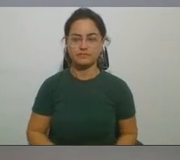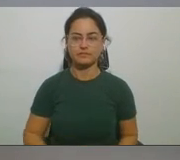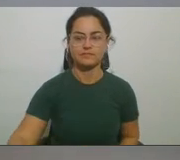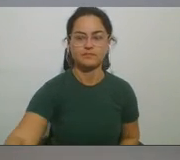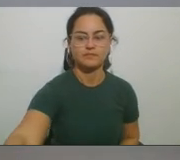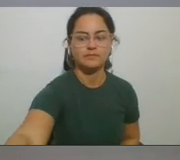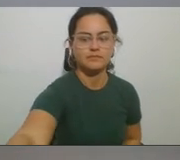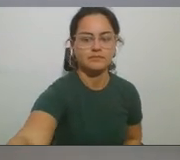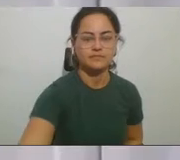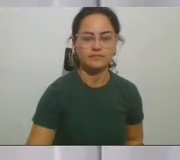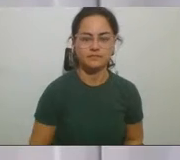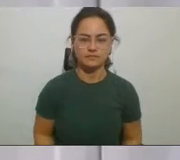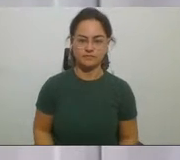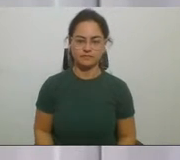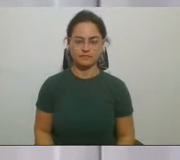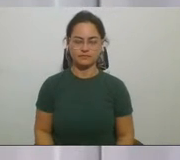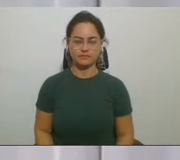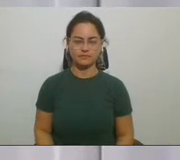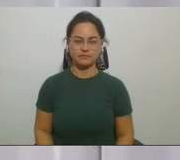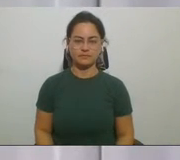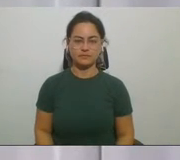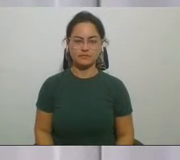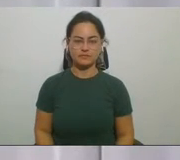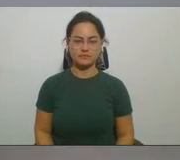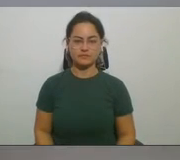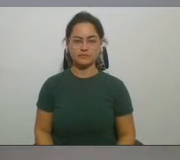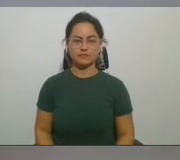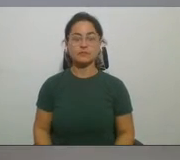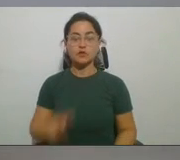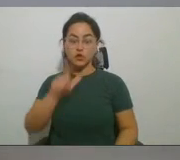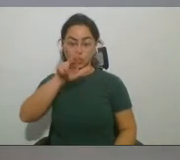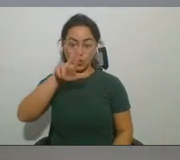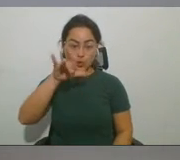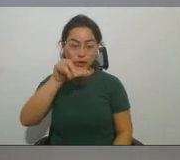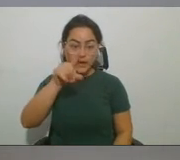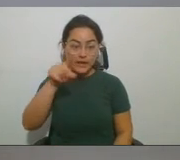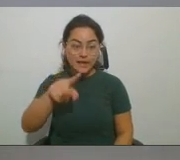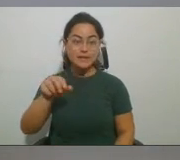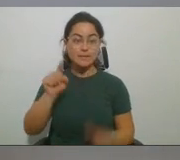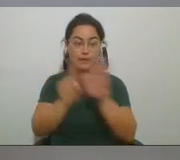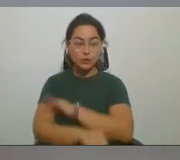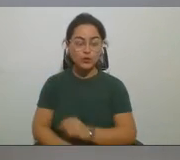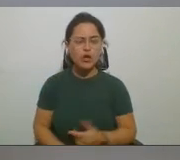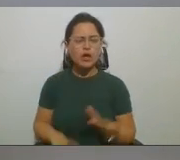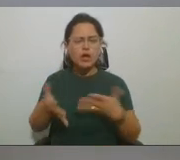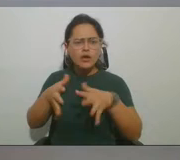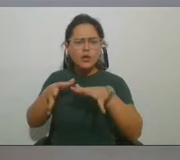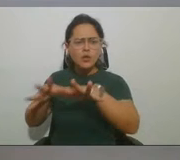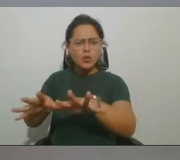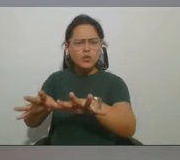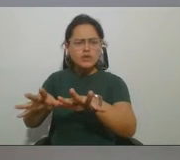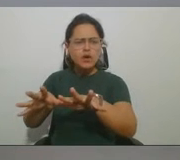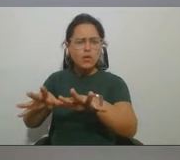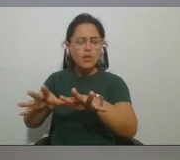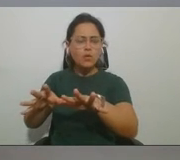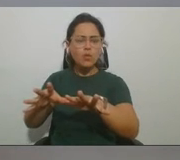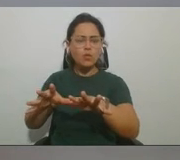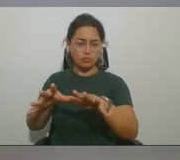La de Luiz, qual é? Luiz pergunta, como ter inclusão em uma